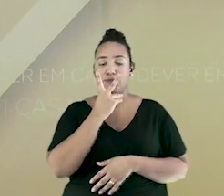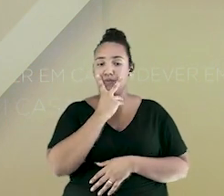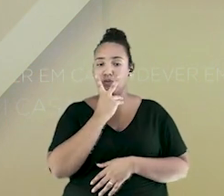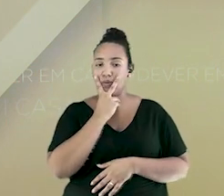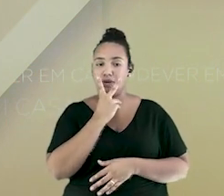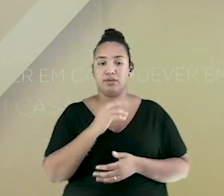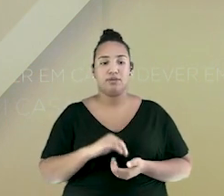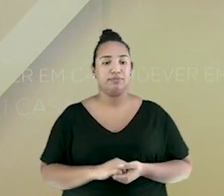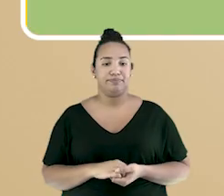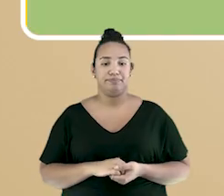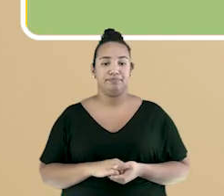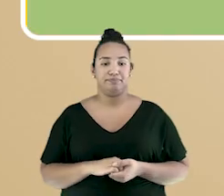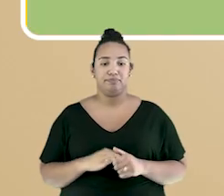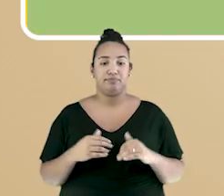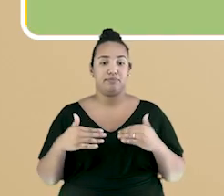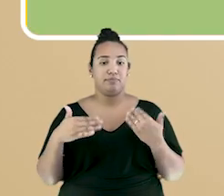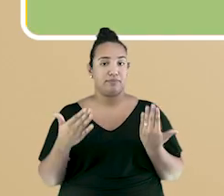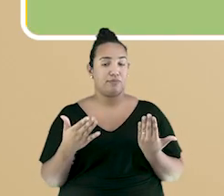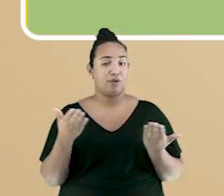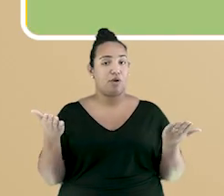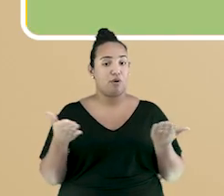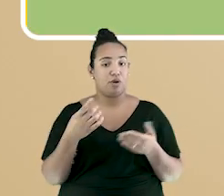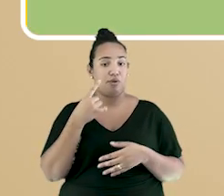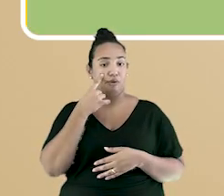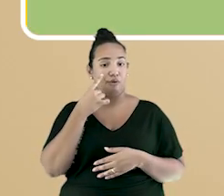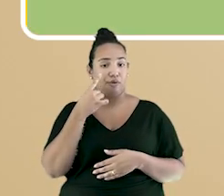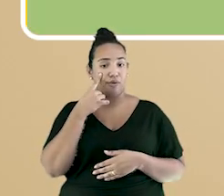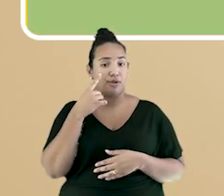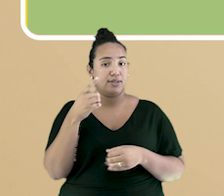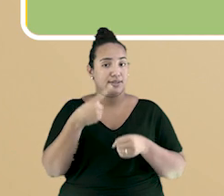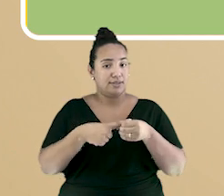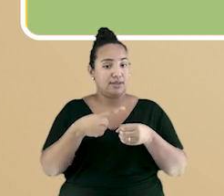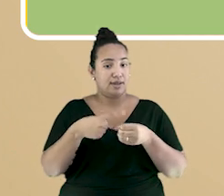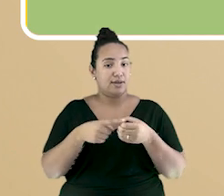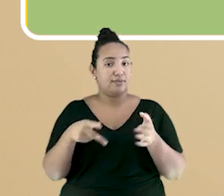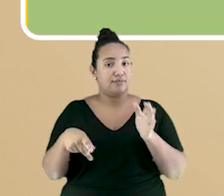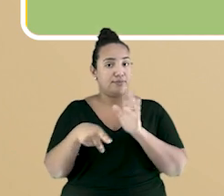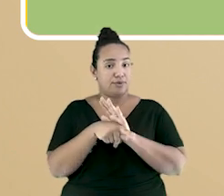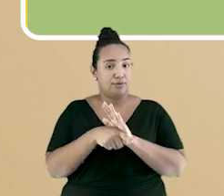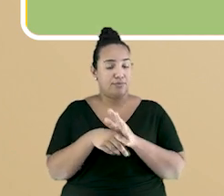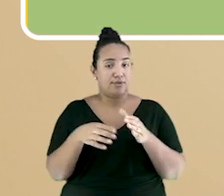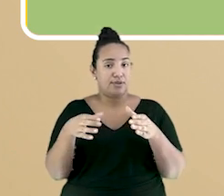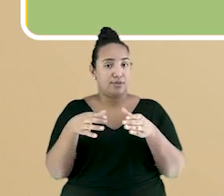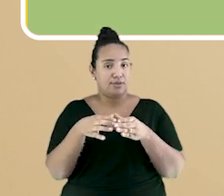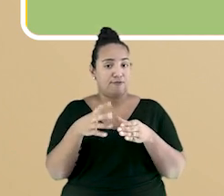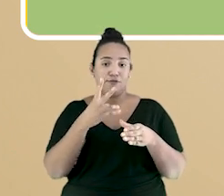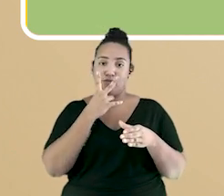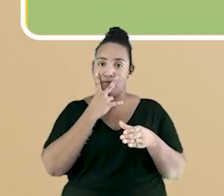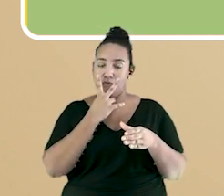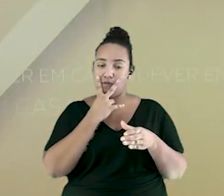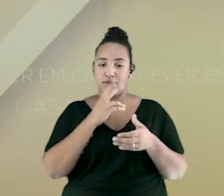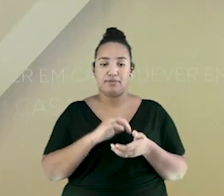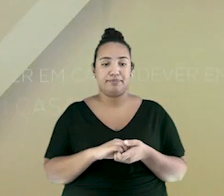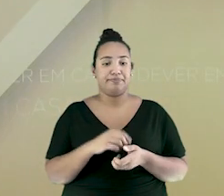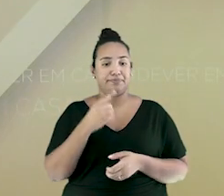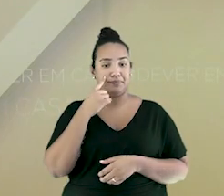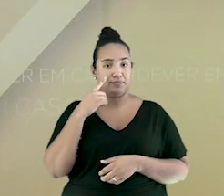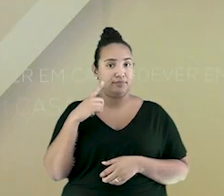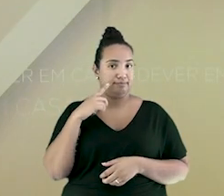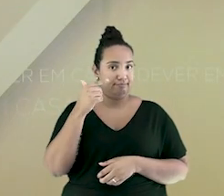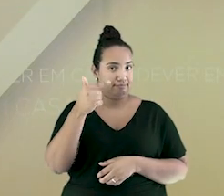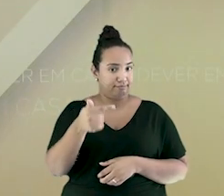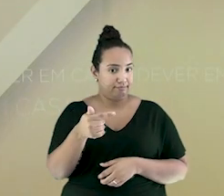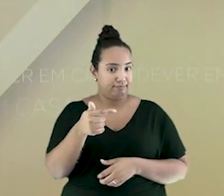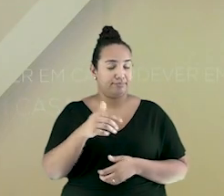Grande Vitória. Aqui conseguimos identificar os municípios que fazem parte da Grande Vitória. Vejam,